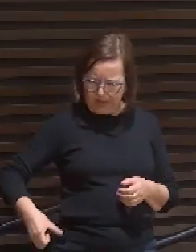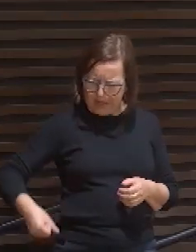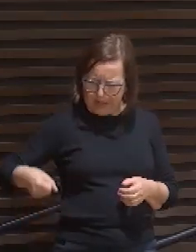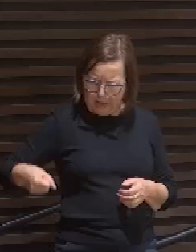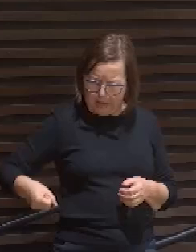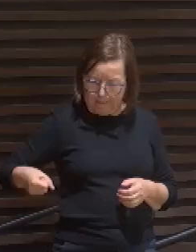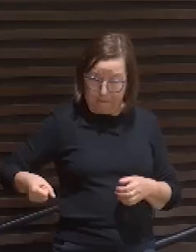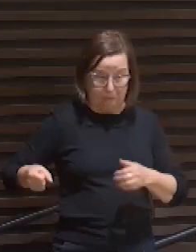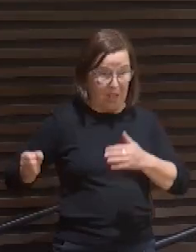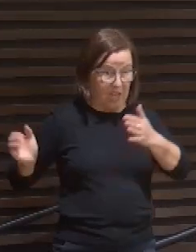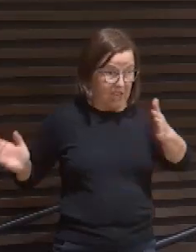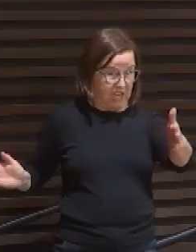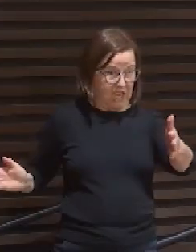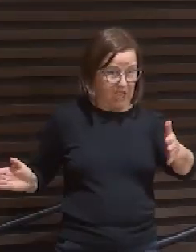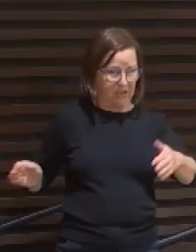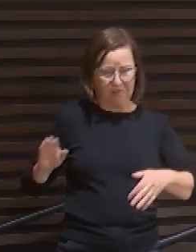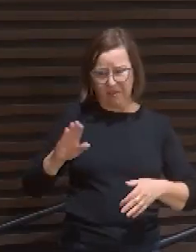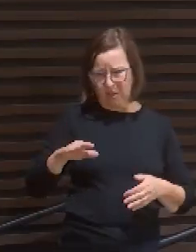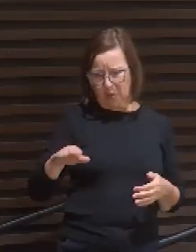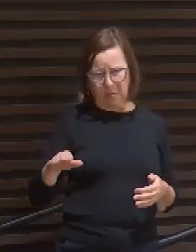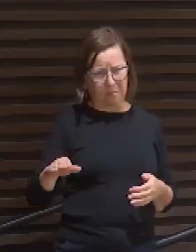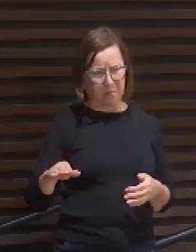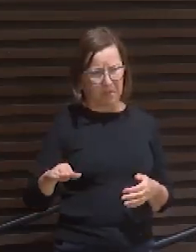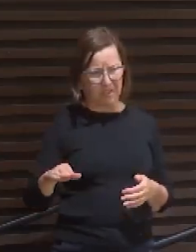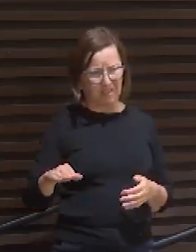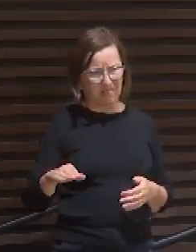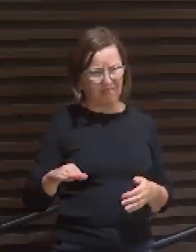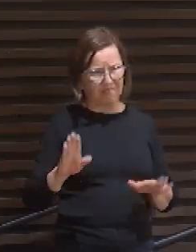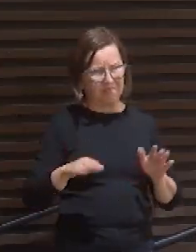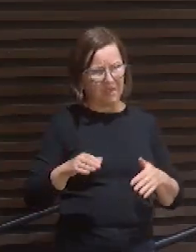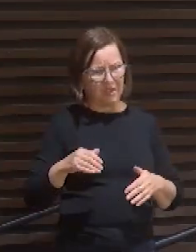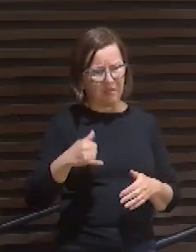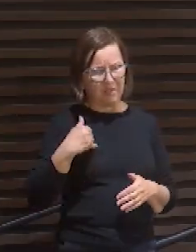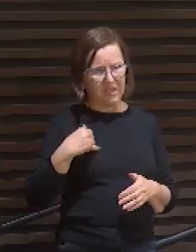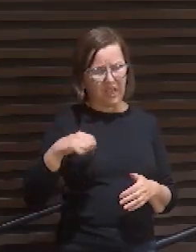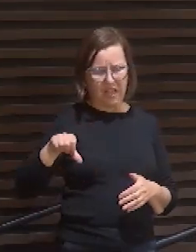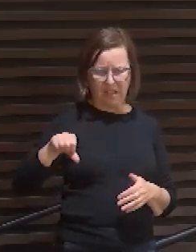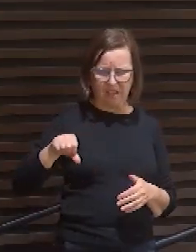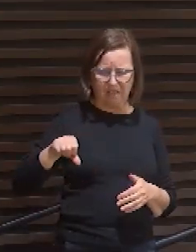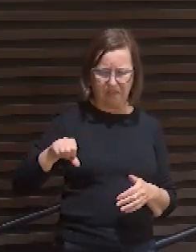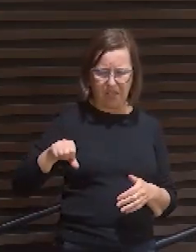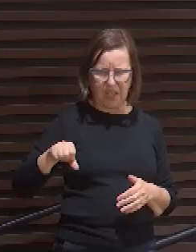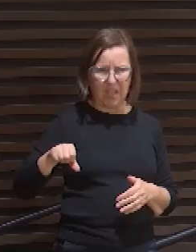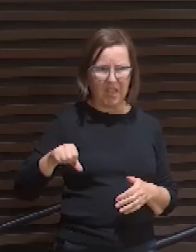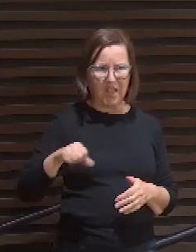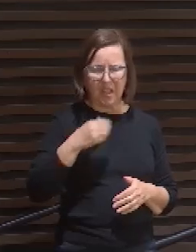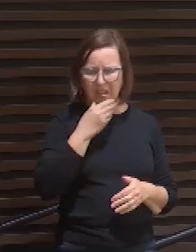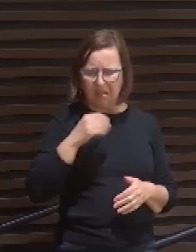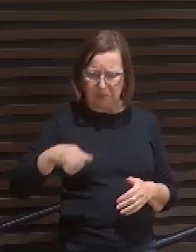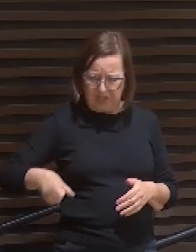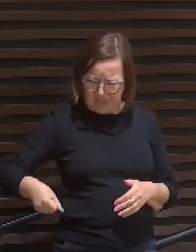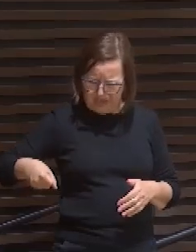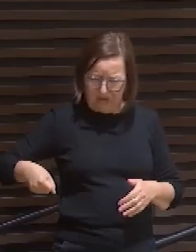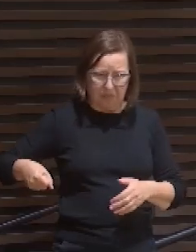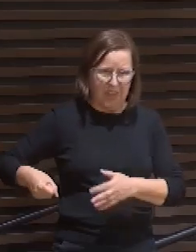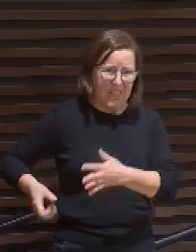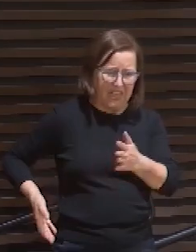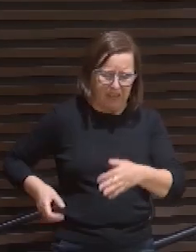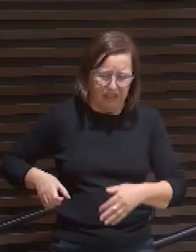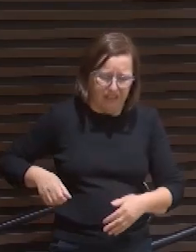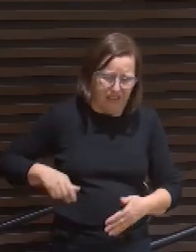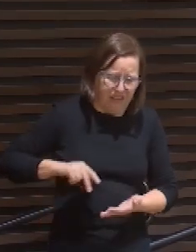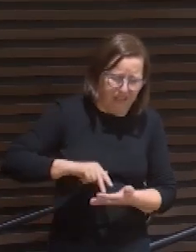uma mala grande, um menino assim de uns 9 anos, e o menino ia trambecando as pernas com a mala, e ele